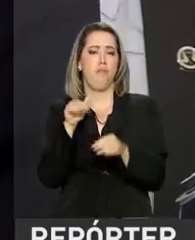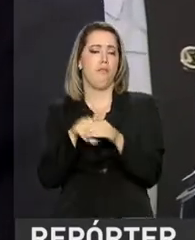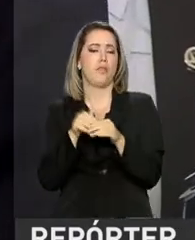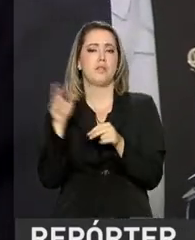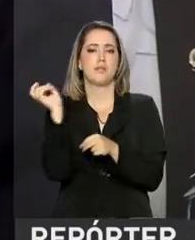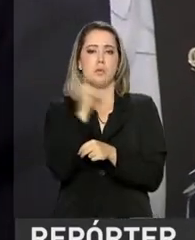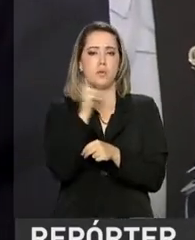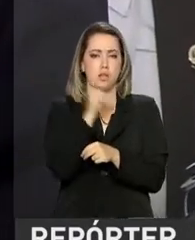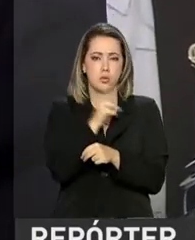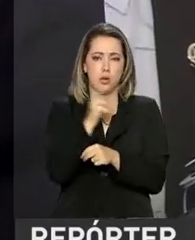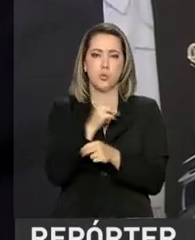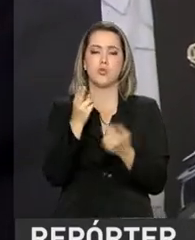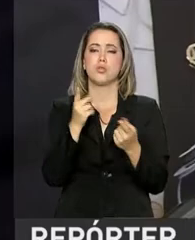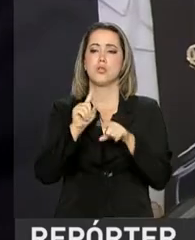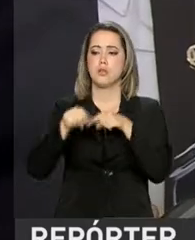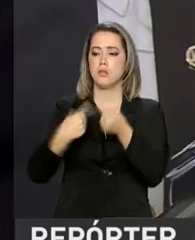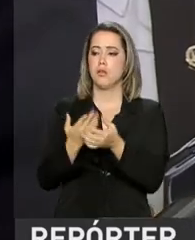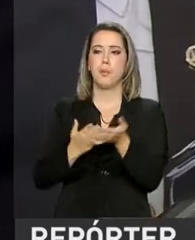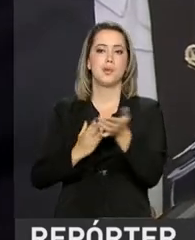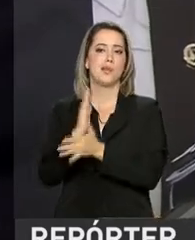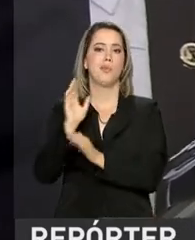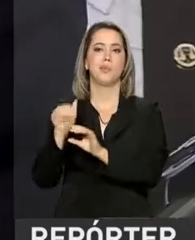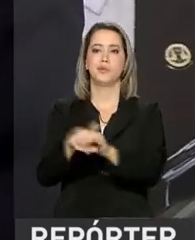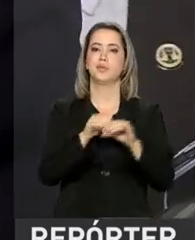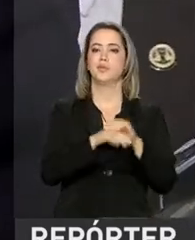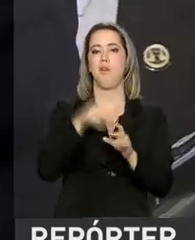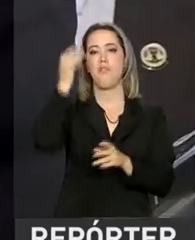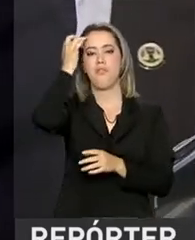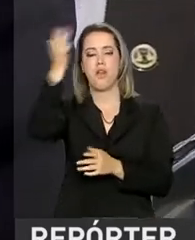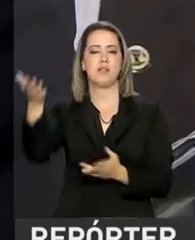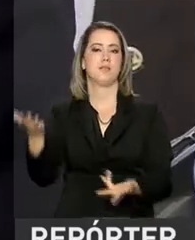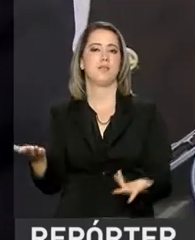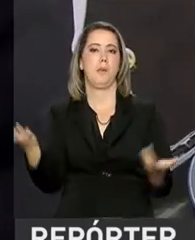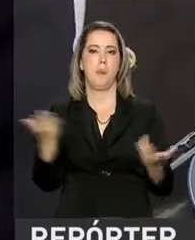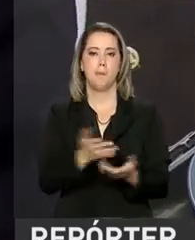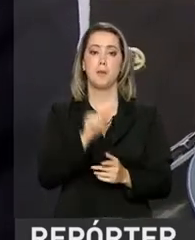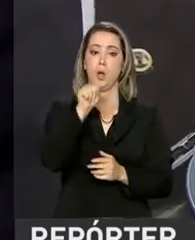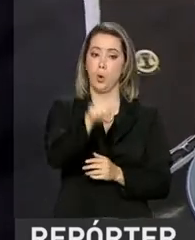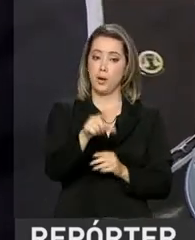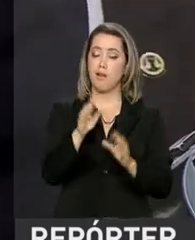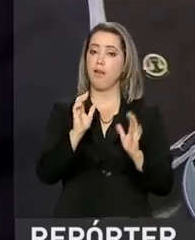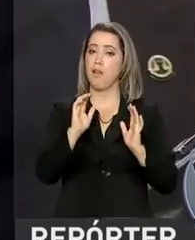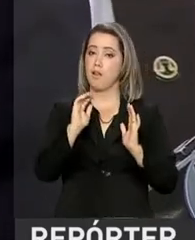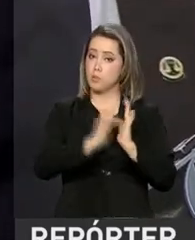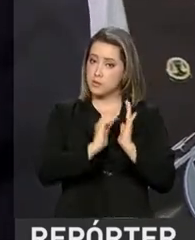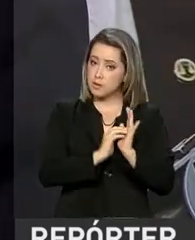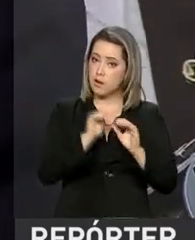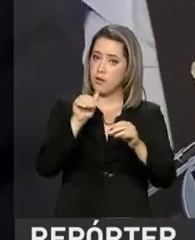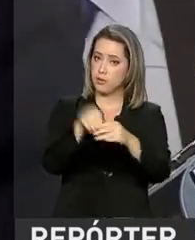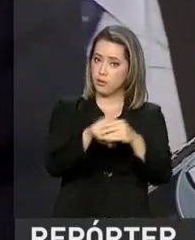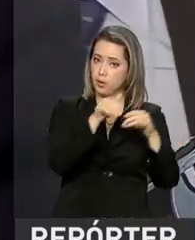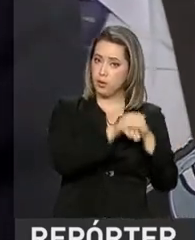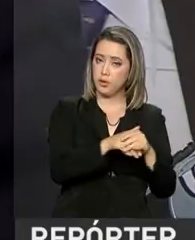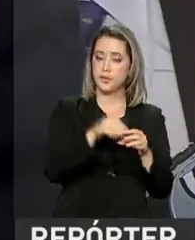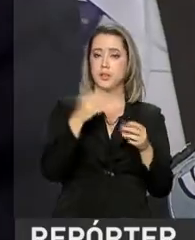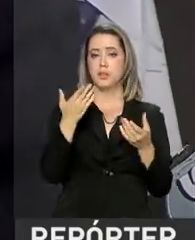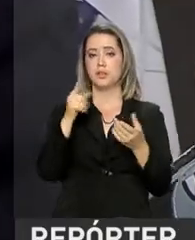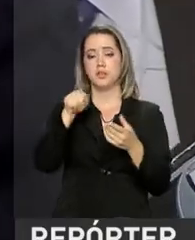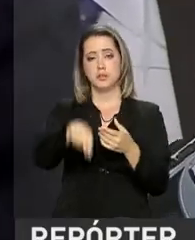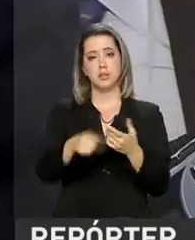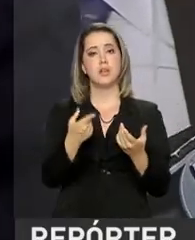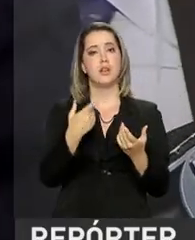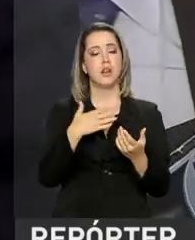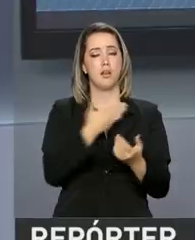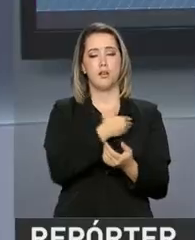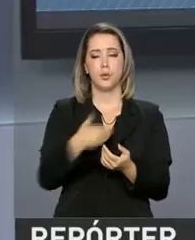celular é aprovada e depois foi popular os réus como da sociedade então agora vai para o plenário o plenário é que vai decidir que lá o